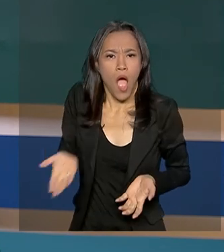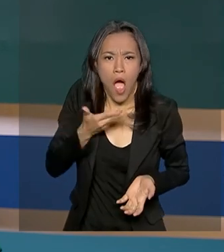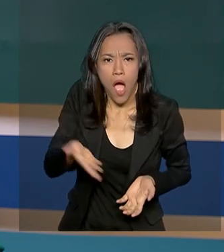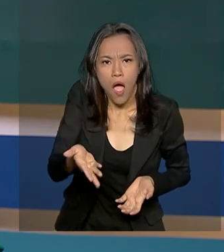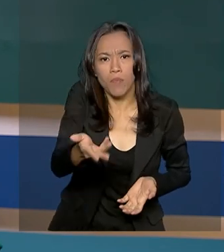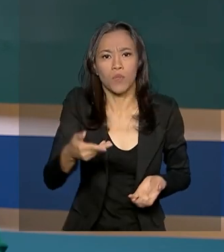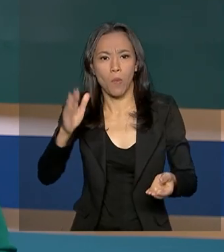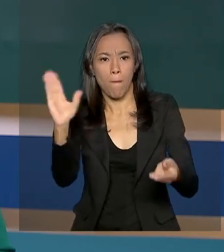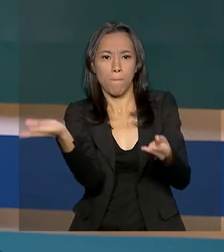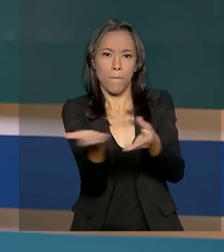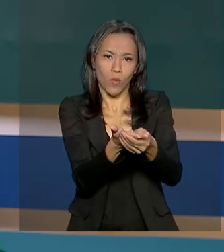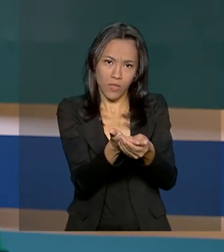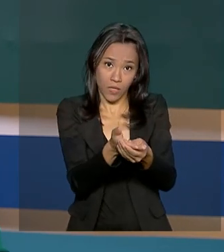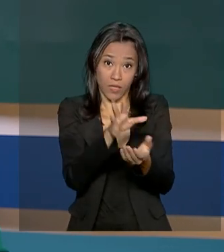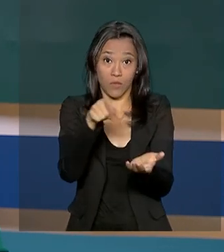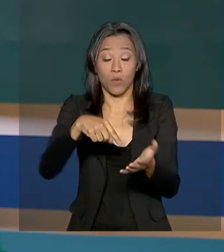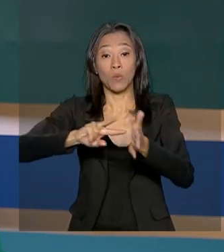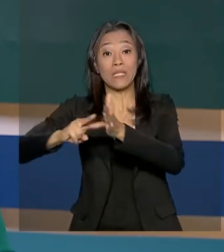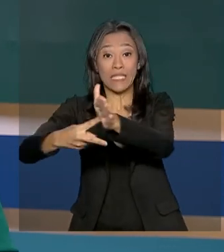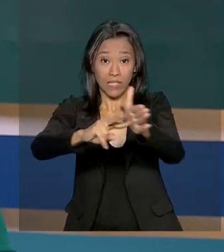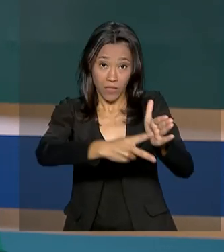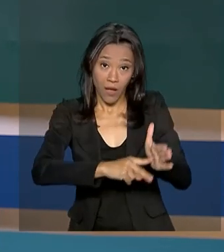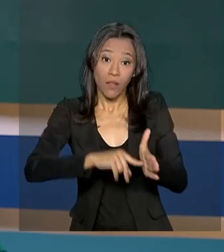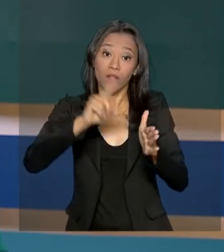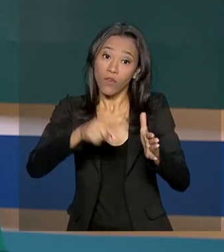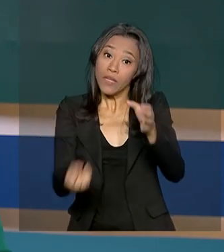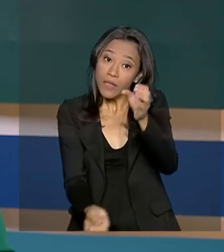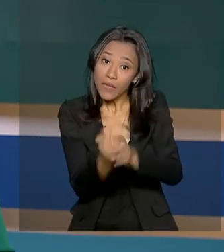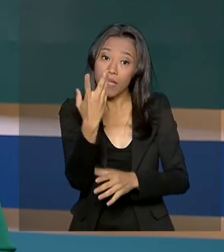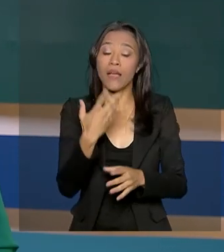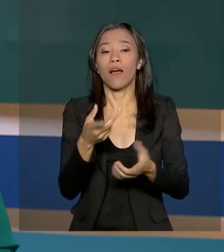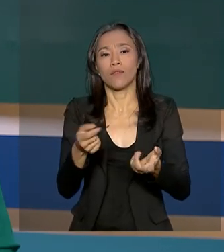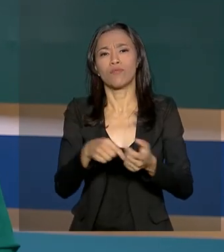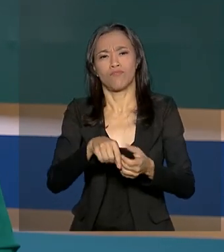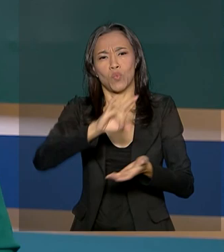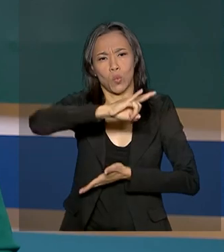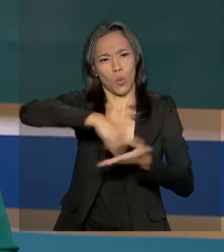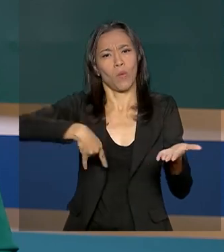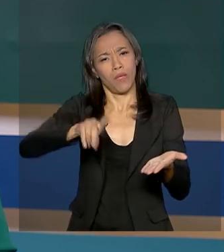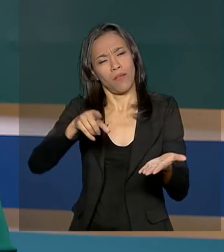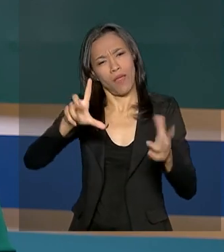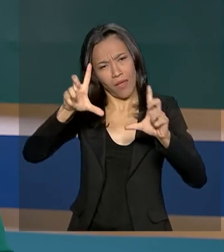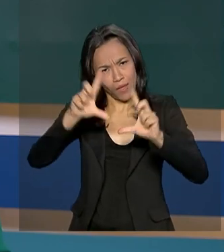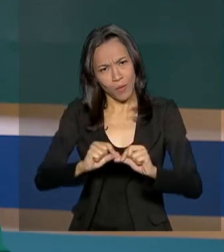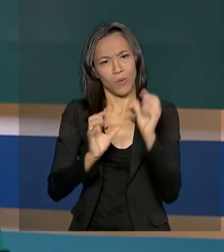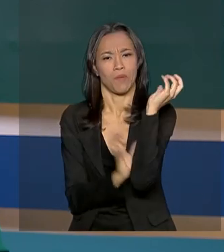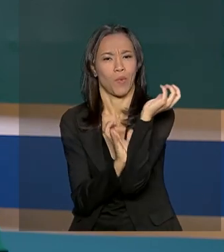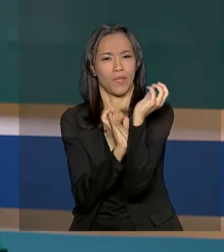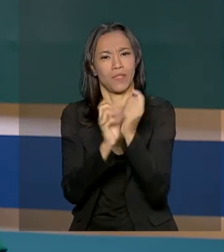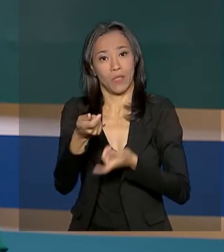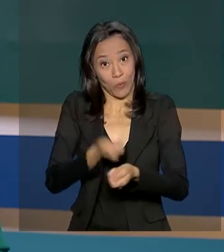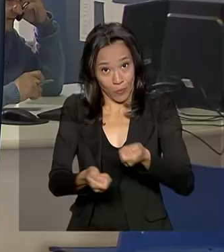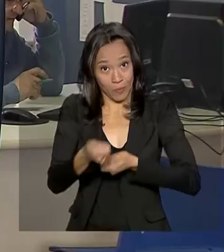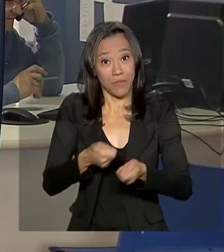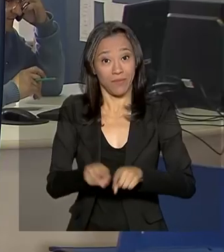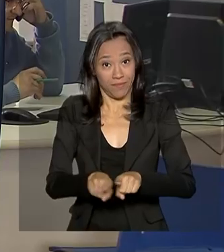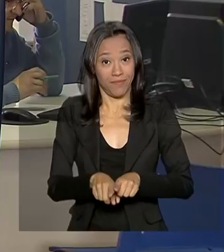de registro dos sindicatos foi criado e sindical é menos burocracia e mais economia